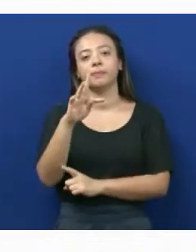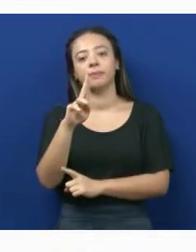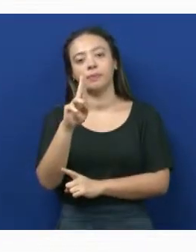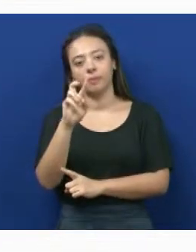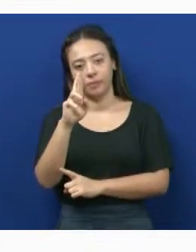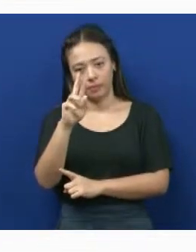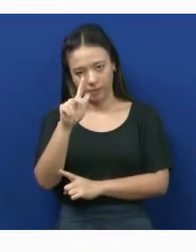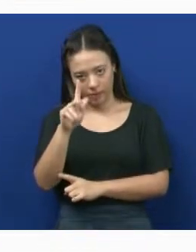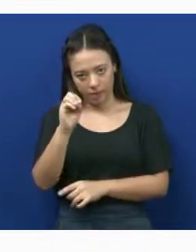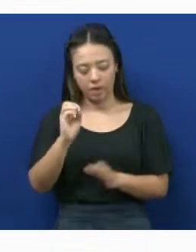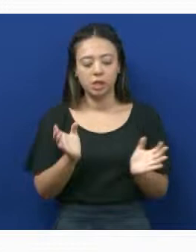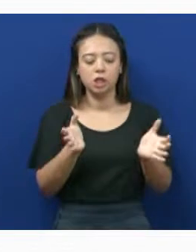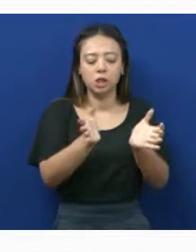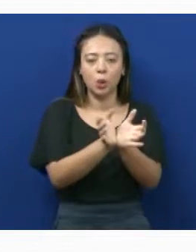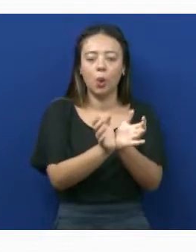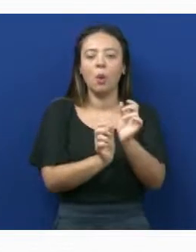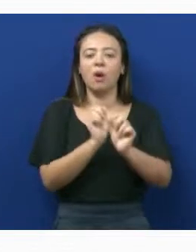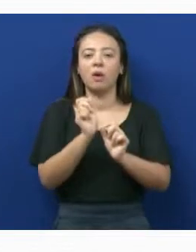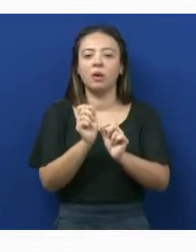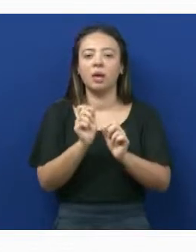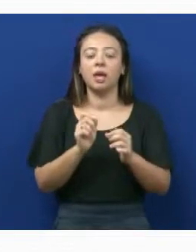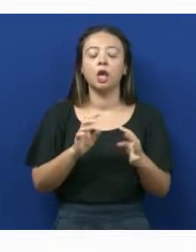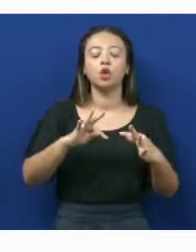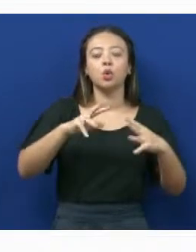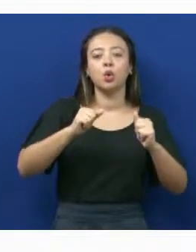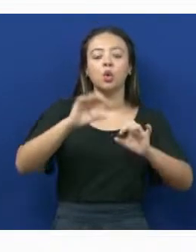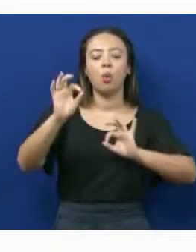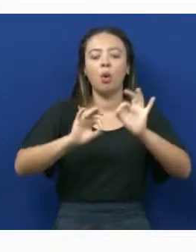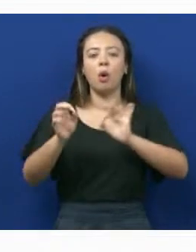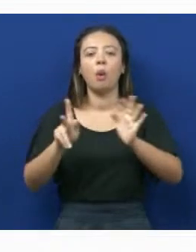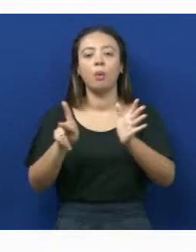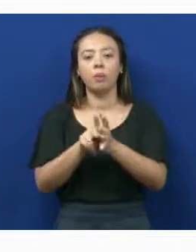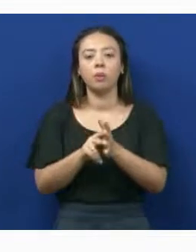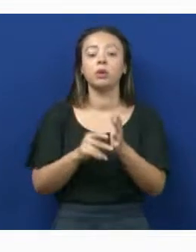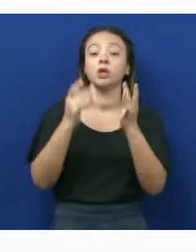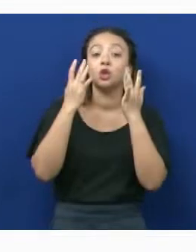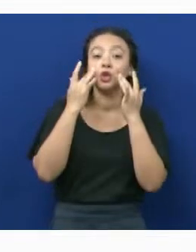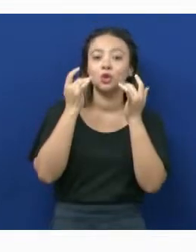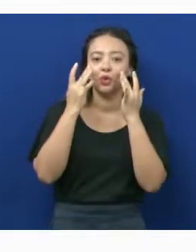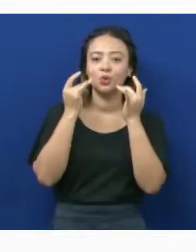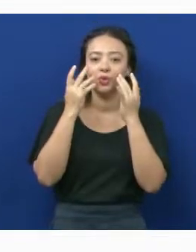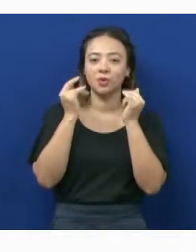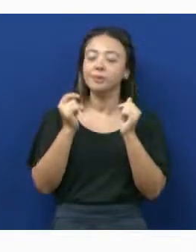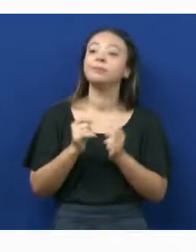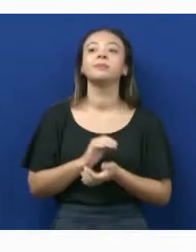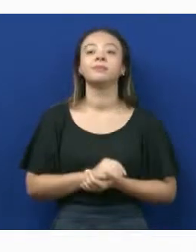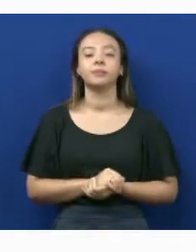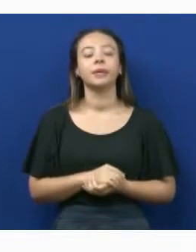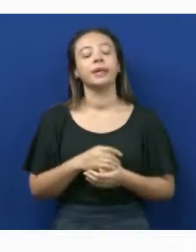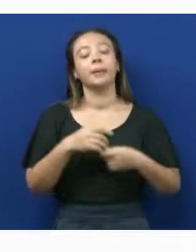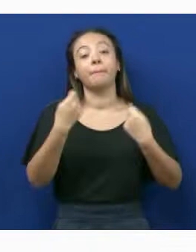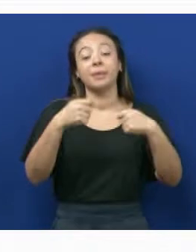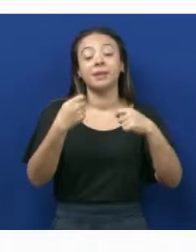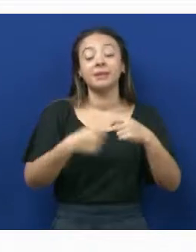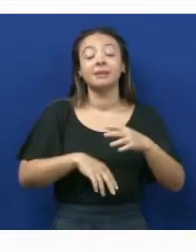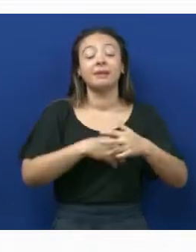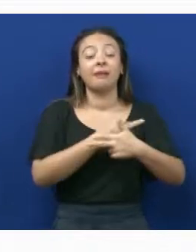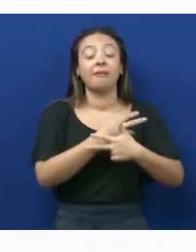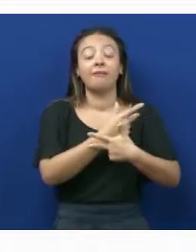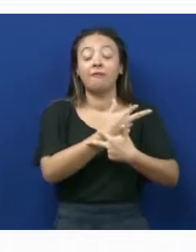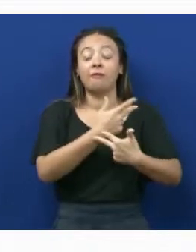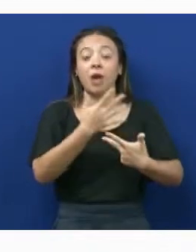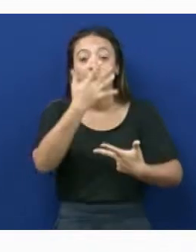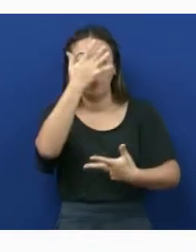equipe dramática é a produção de um espetáculo teatral que depende do trabalho de vários componentes. Dentre eles, pessoal, nós